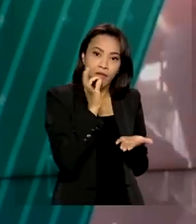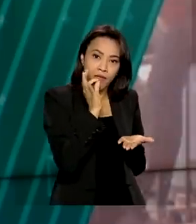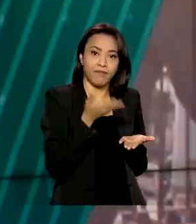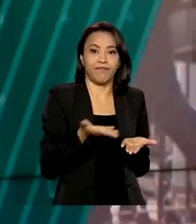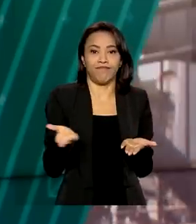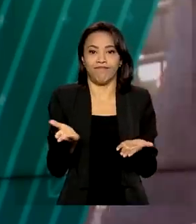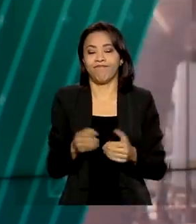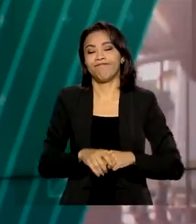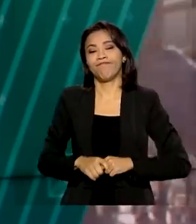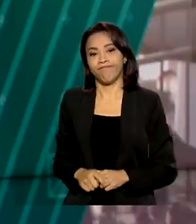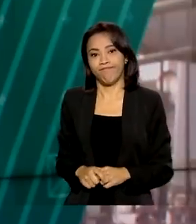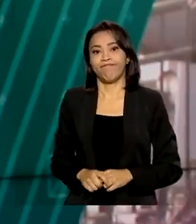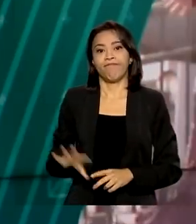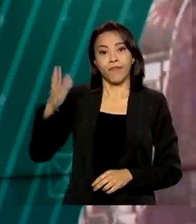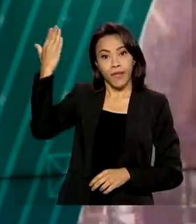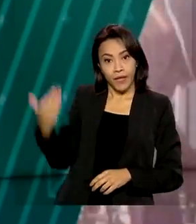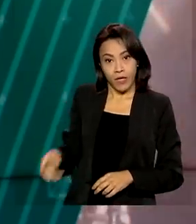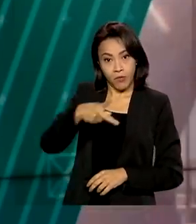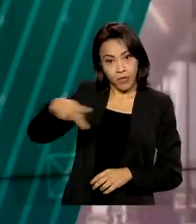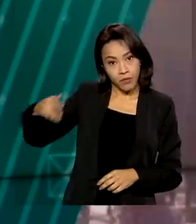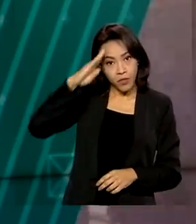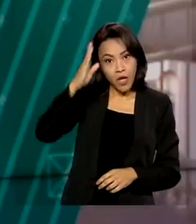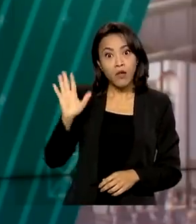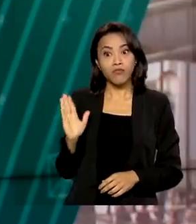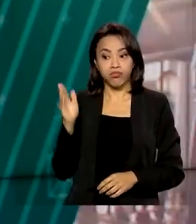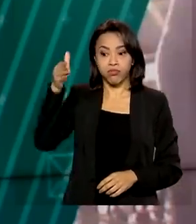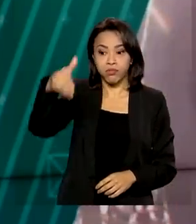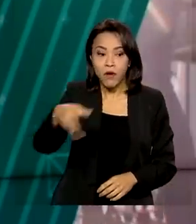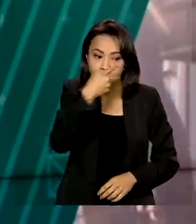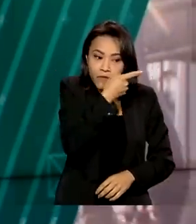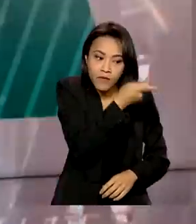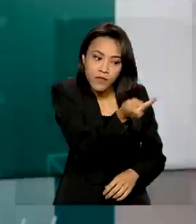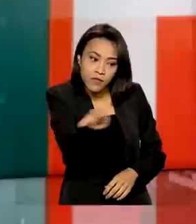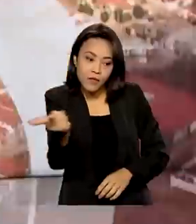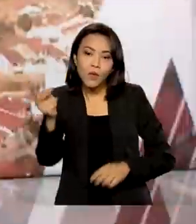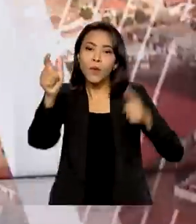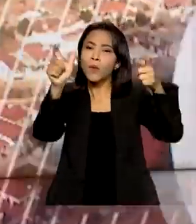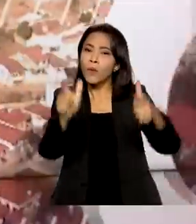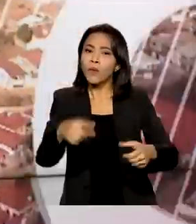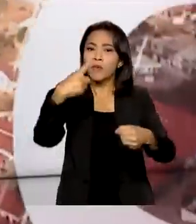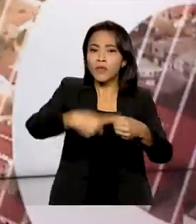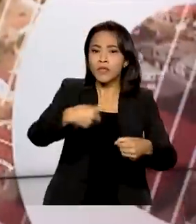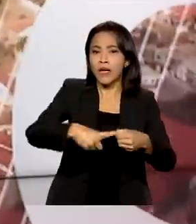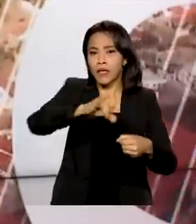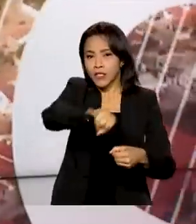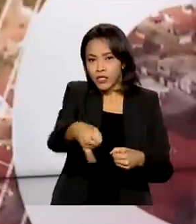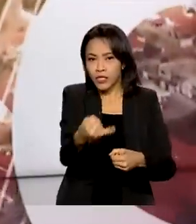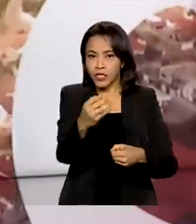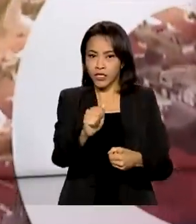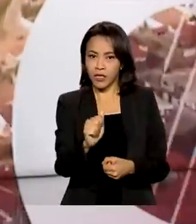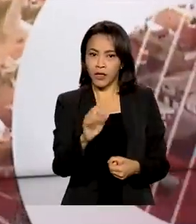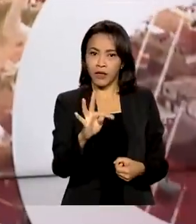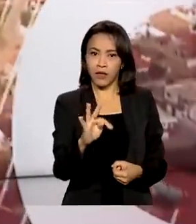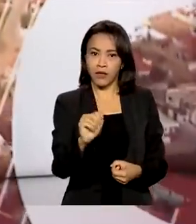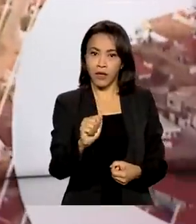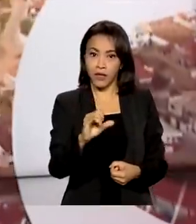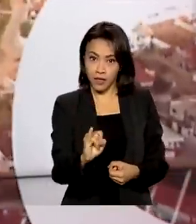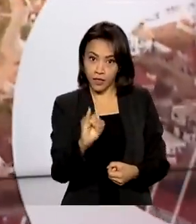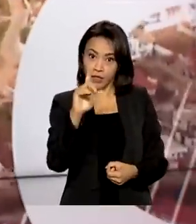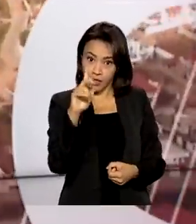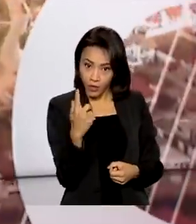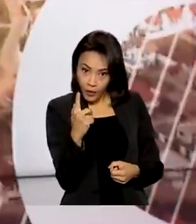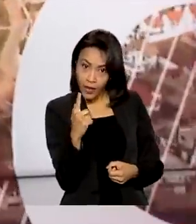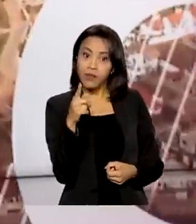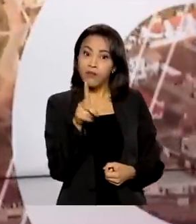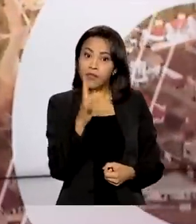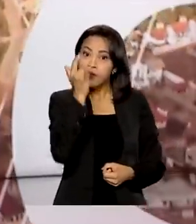Oi e o presidente Jair bolsonaro visitou as obras do Contorno Rodoviário de Jataí em Goiás o empreendimento vai favorecer o